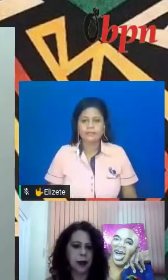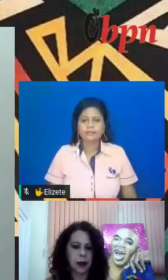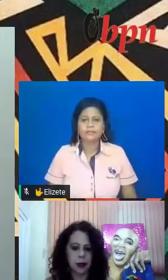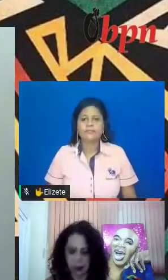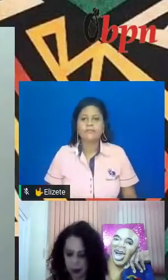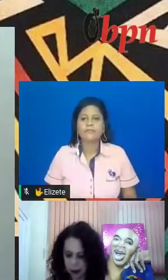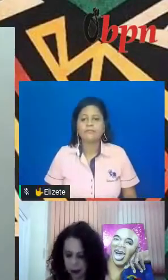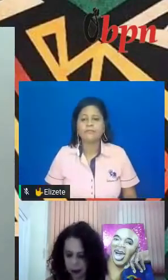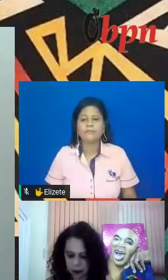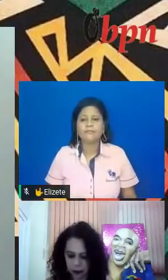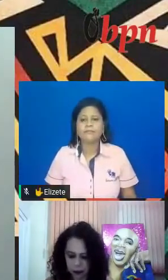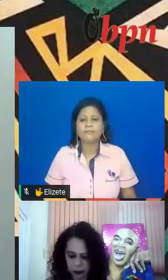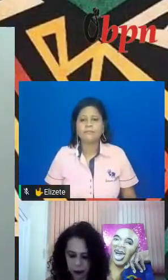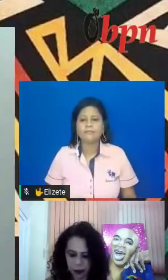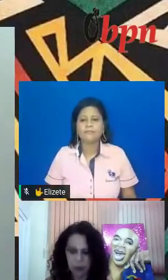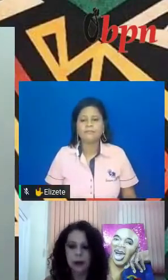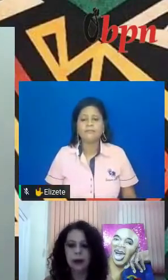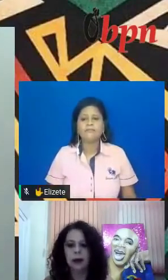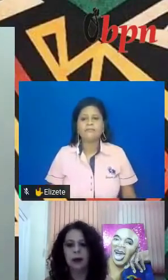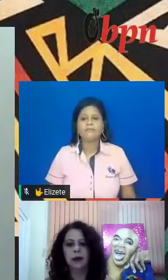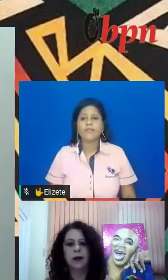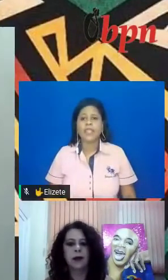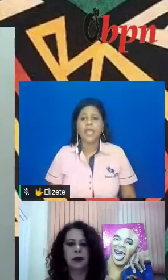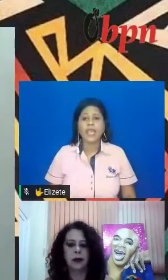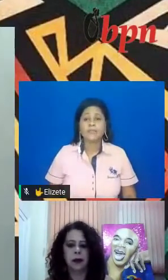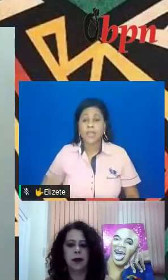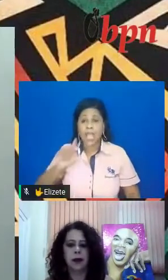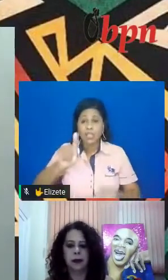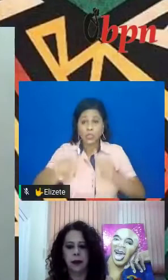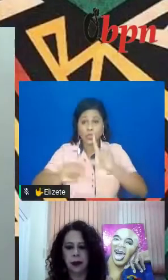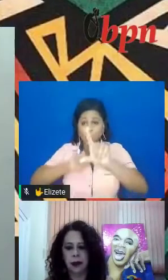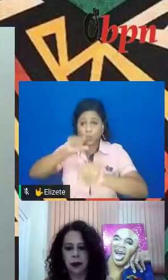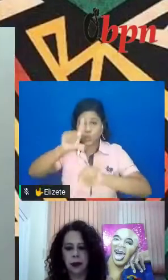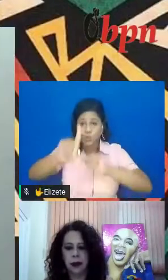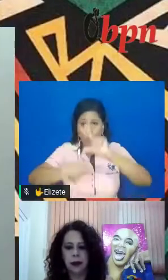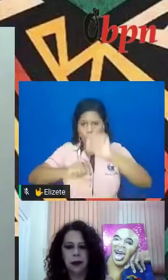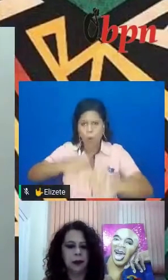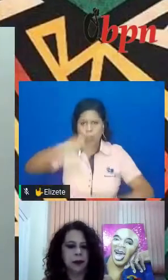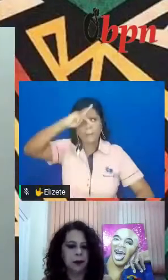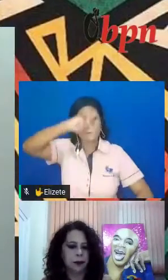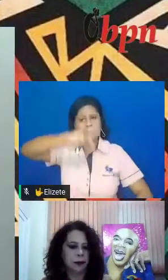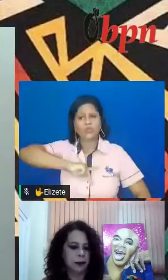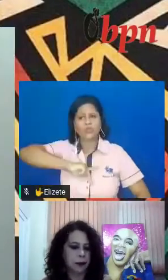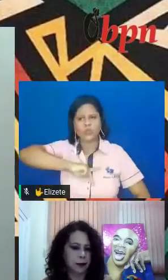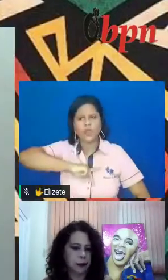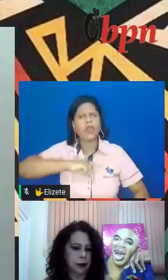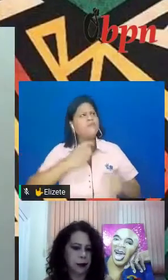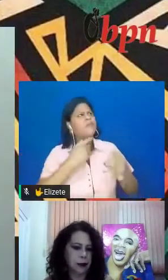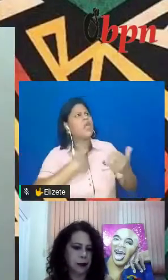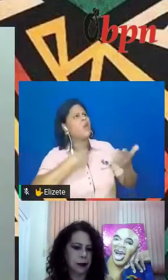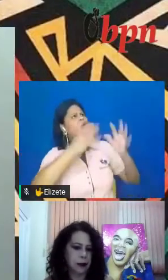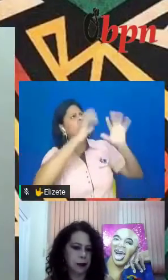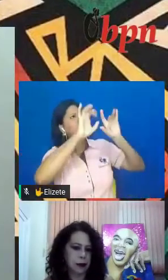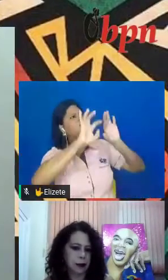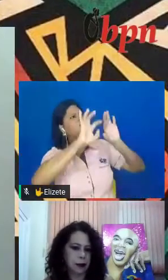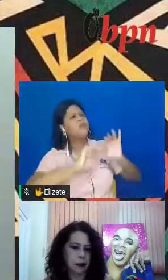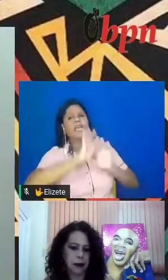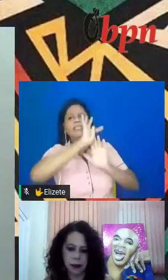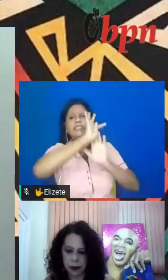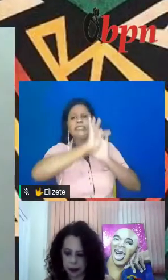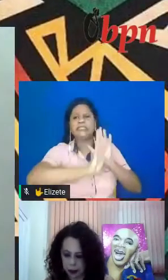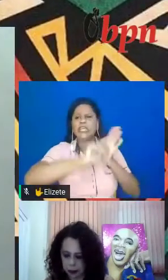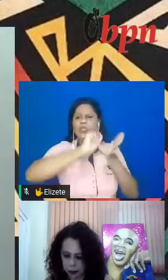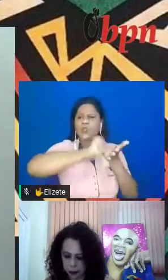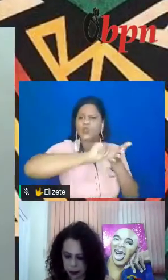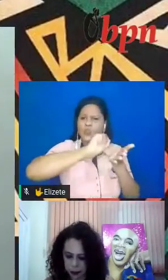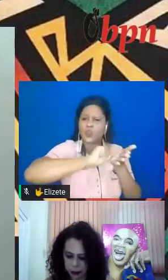essa escolha pessoal. Quando eu me disponho a escrever um texto, eu quero